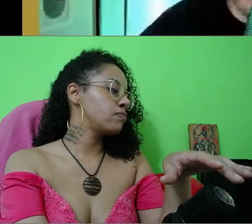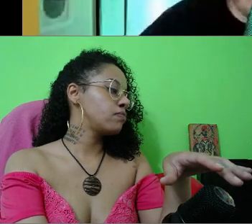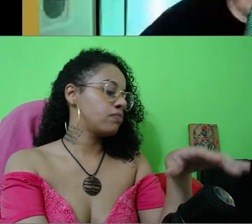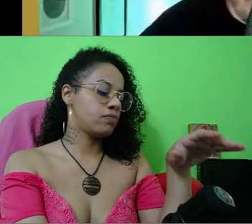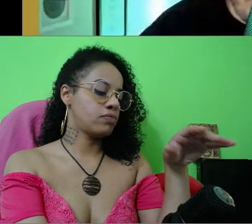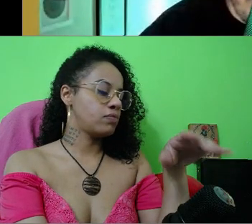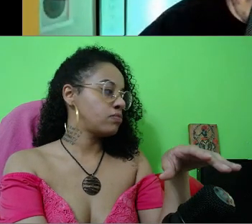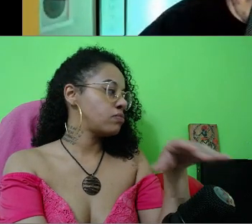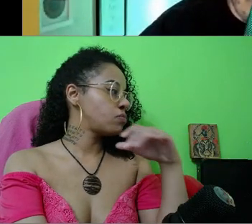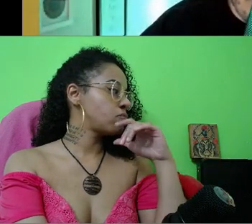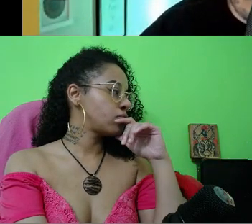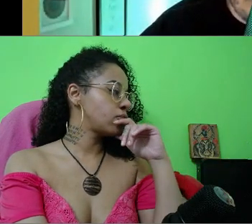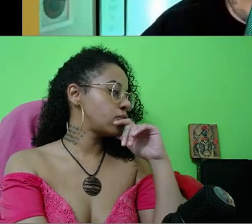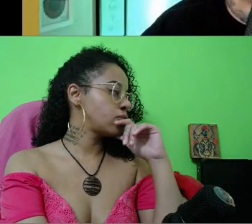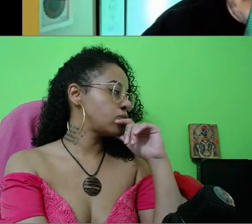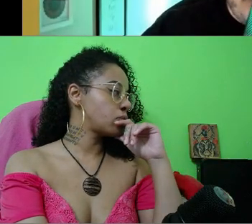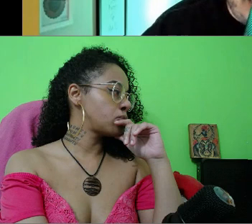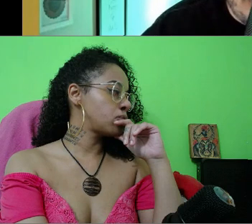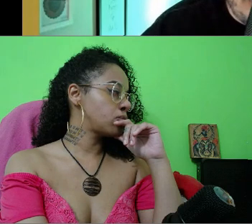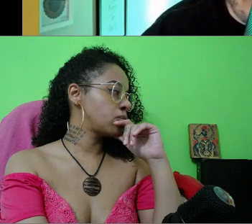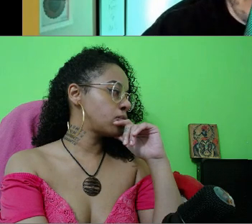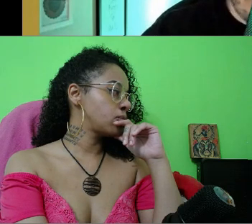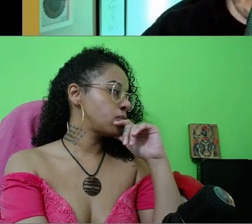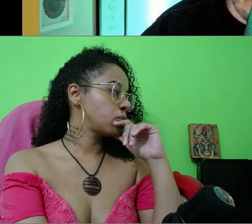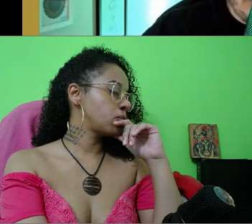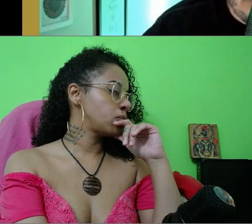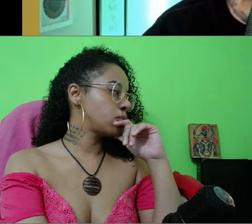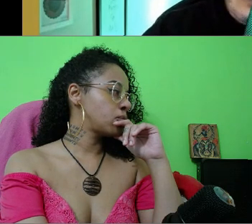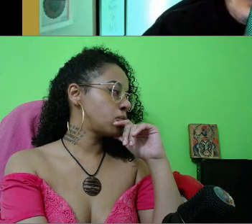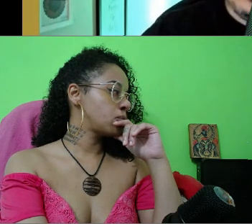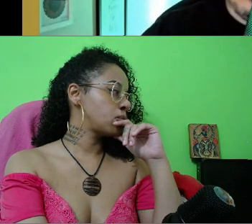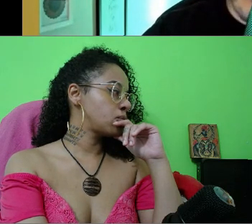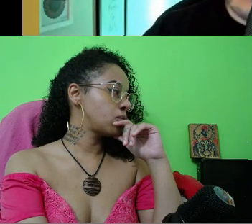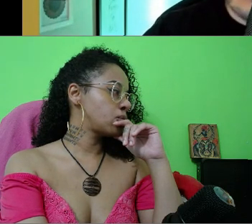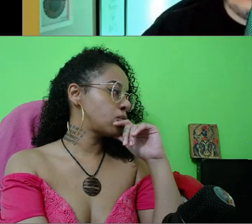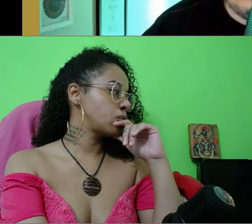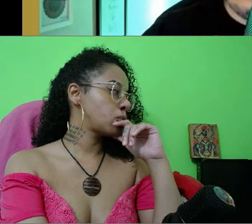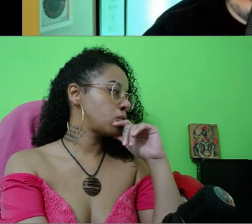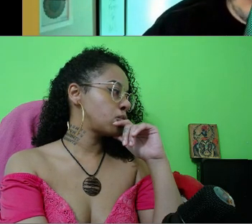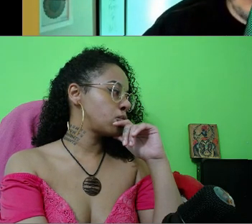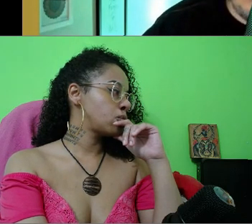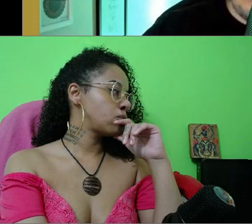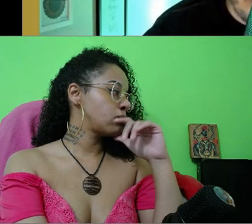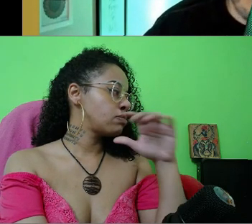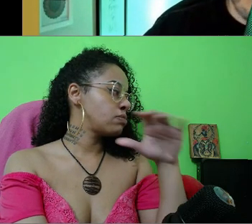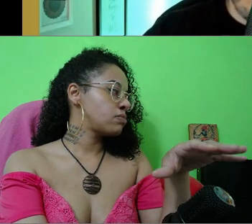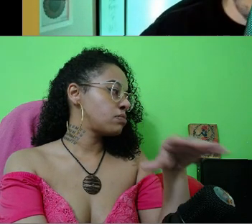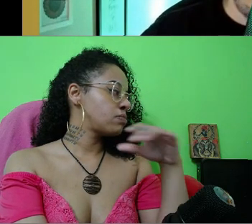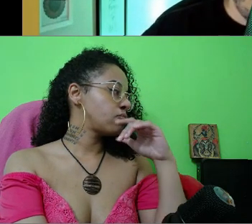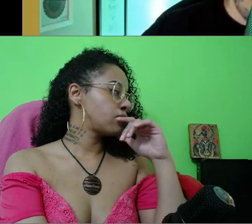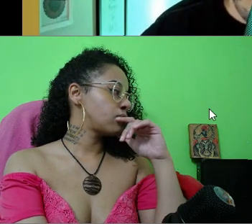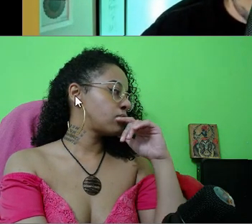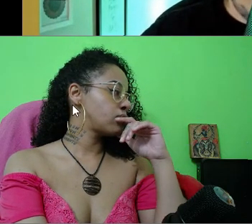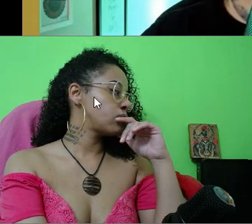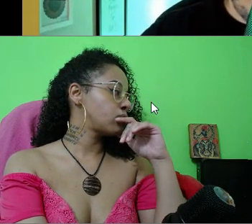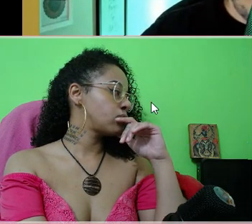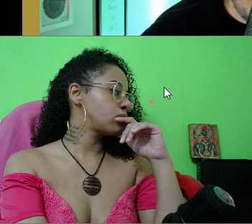eu não sabia era a partir do tipo BR eu fiquei a entender e eu falei pode ser percebido